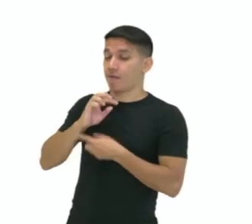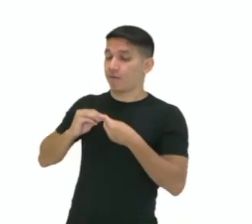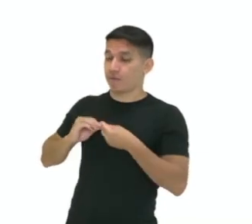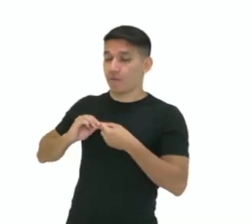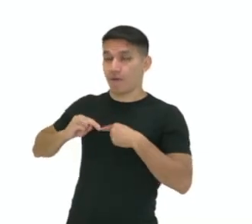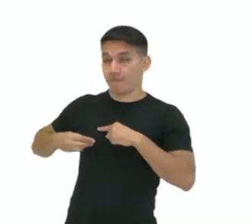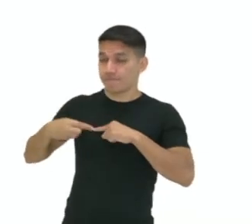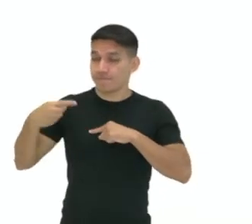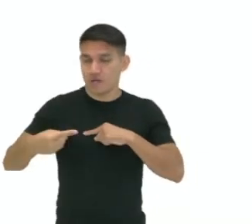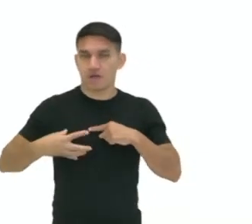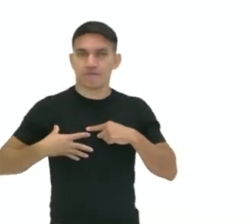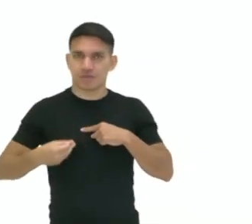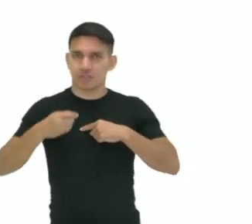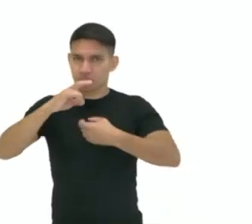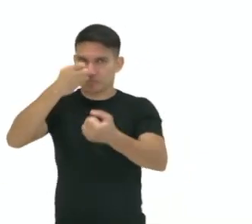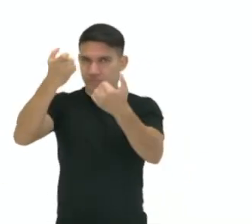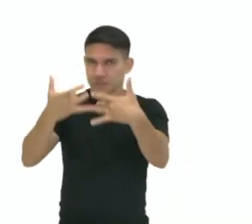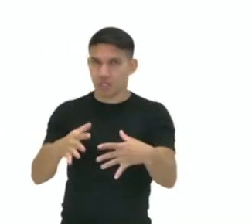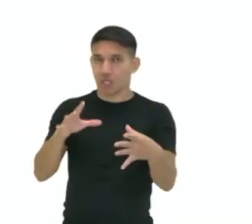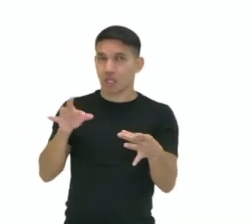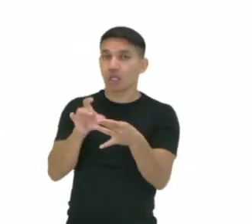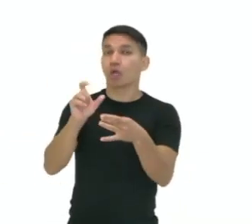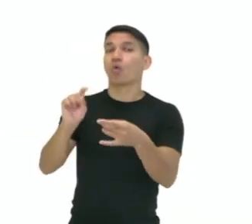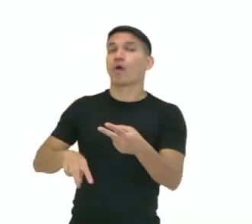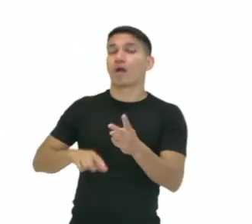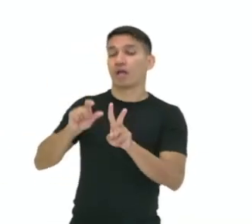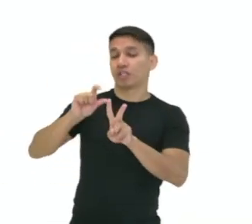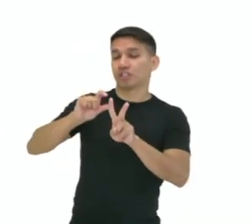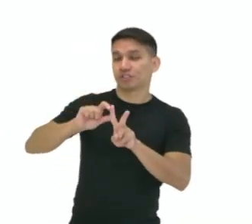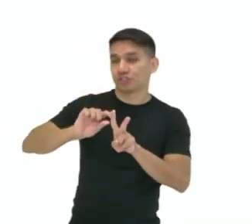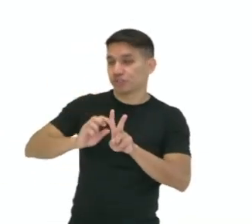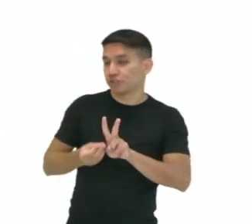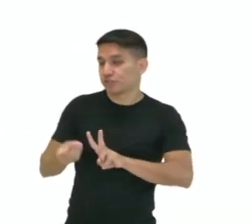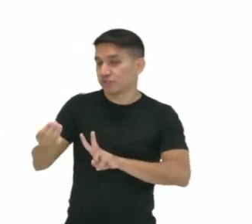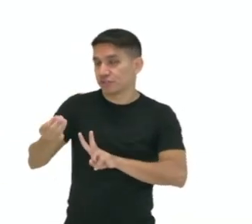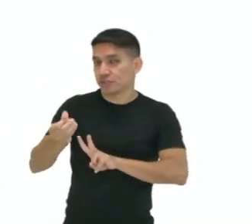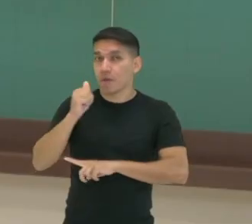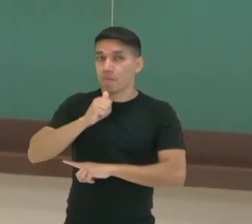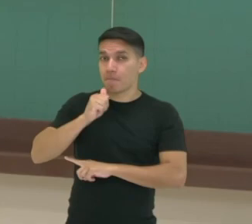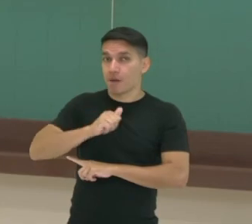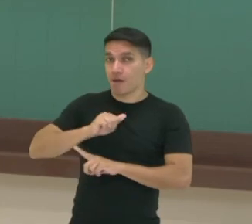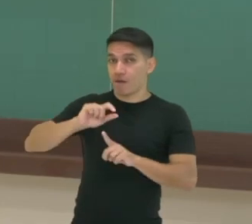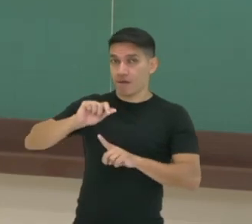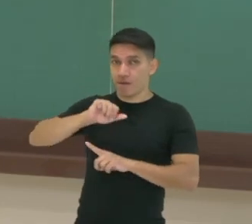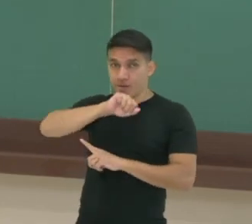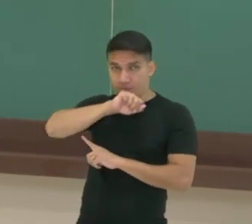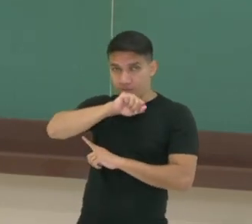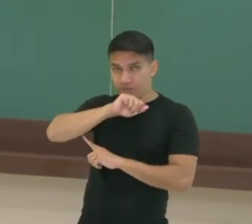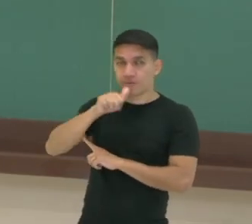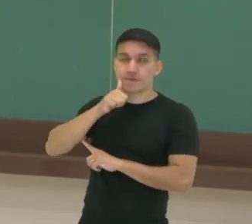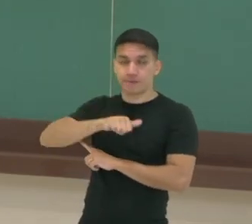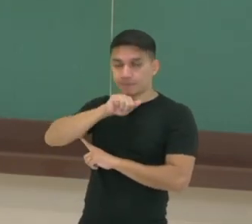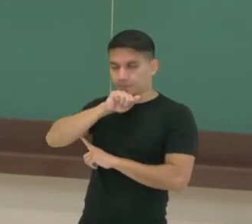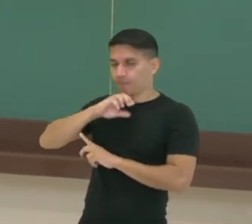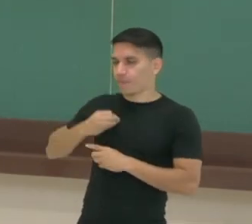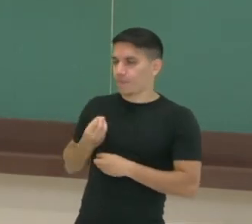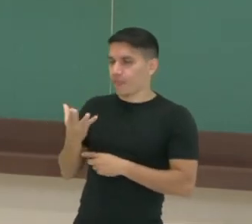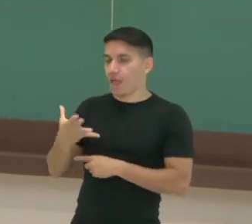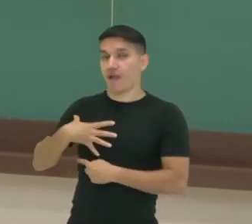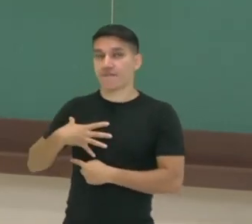muscular Duchenne, que passa da mãe portadora para o filho do sexo masculino, em que